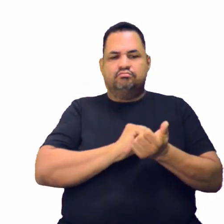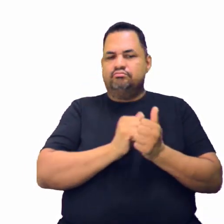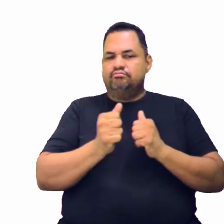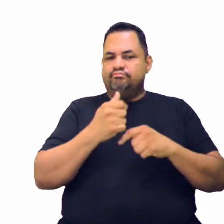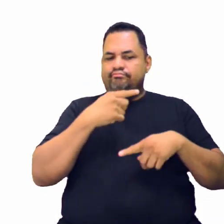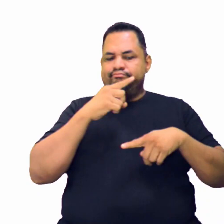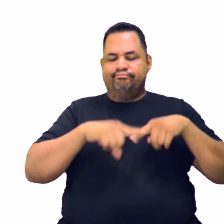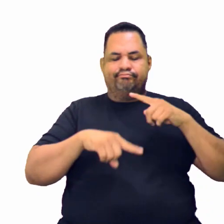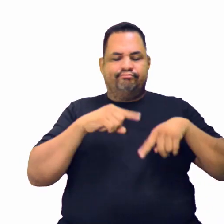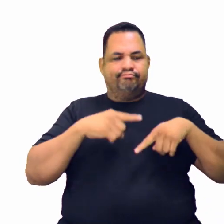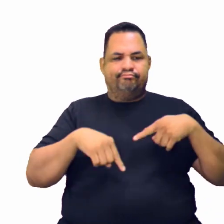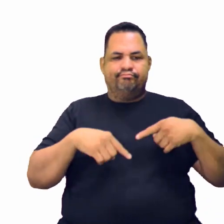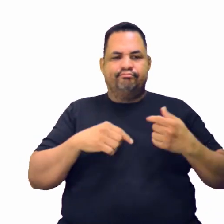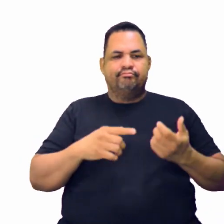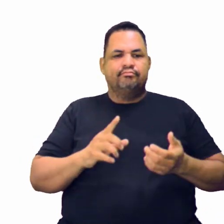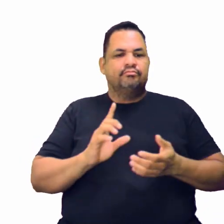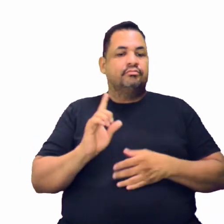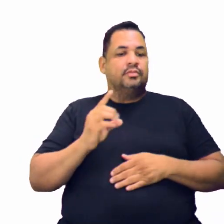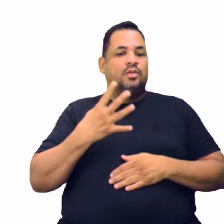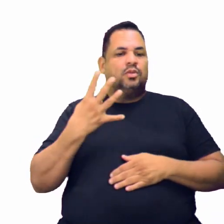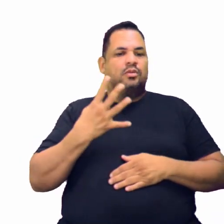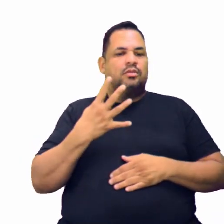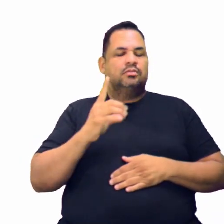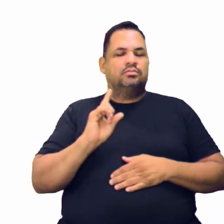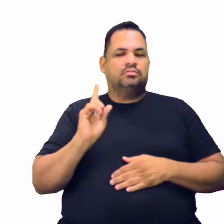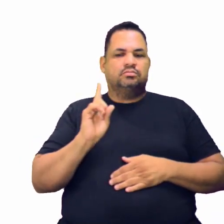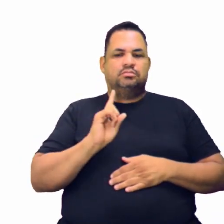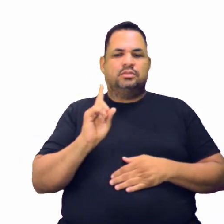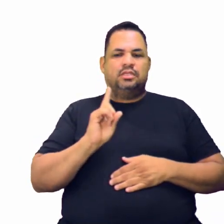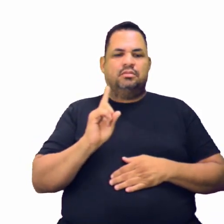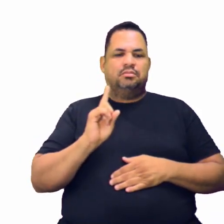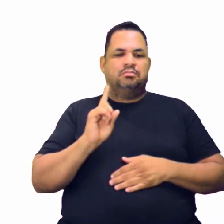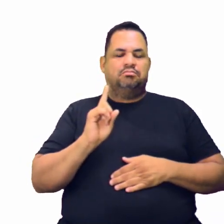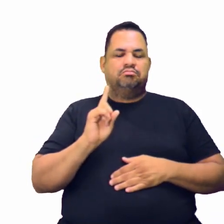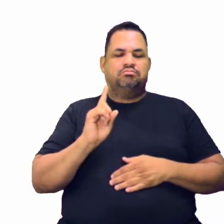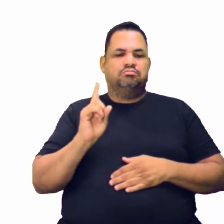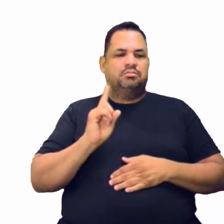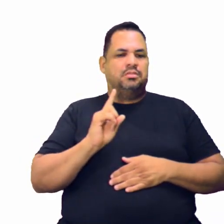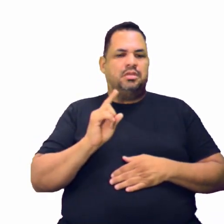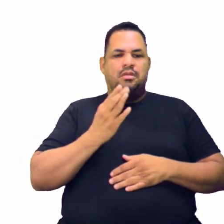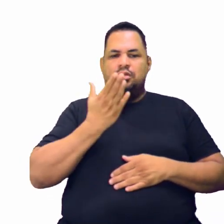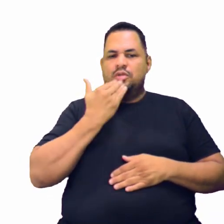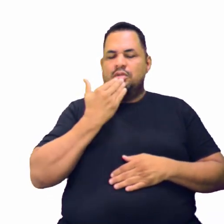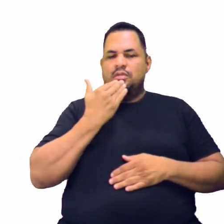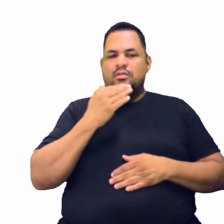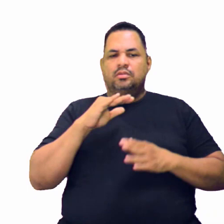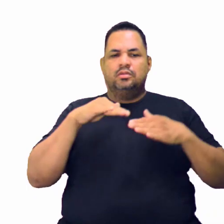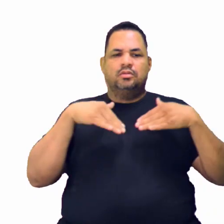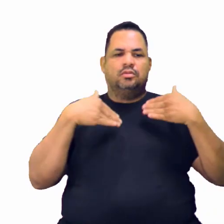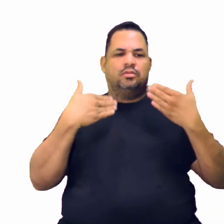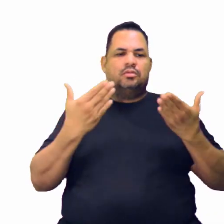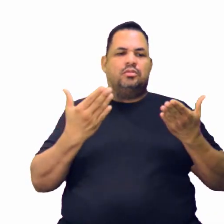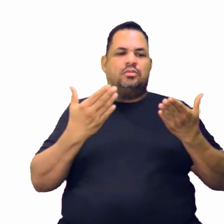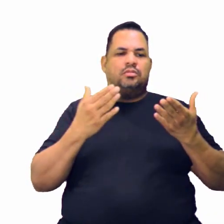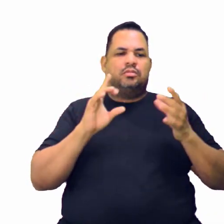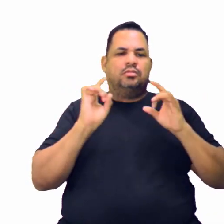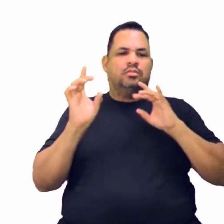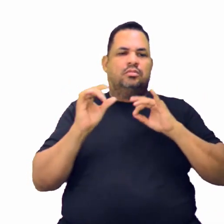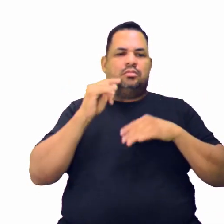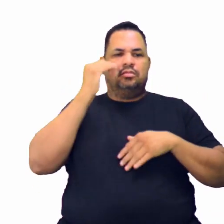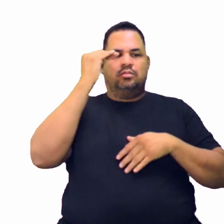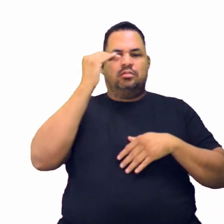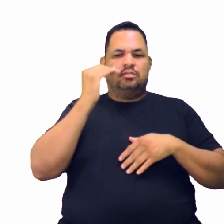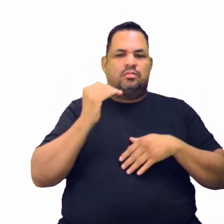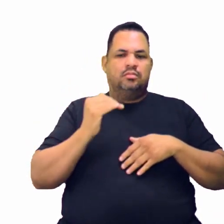artigos esportivos. E no quarto, nem de alimentos. Então, que cada